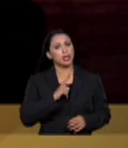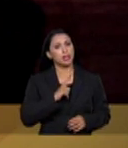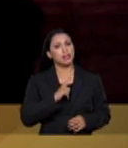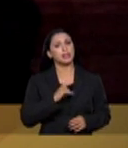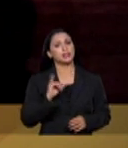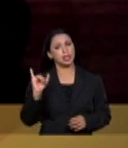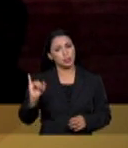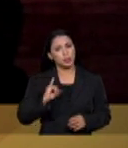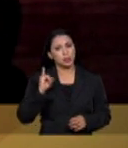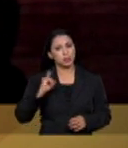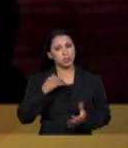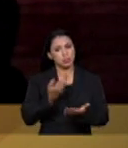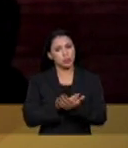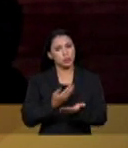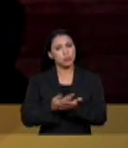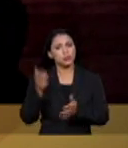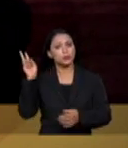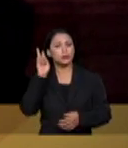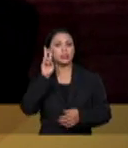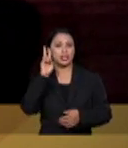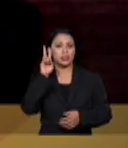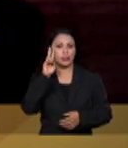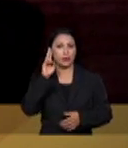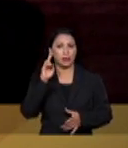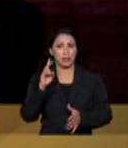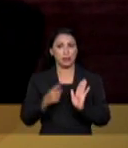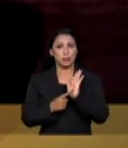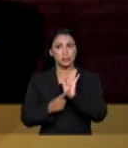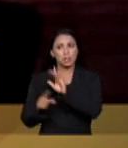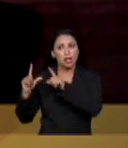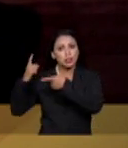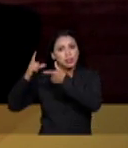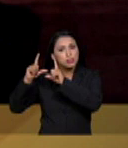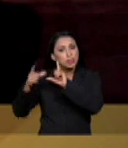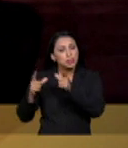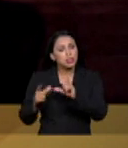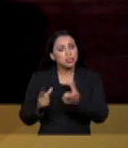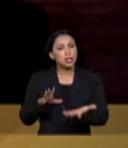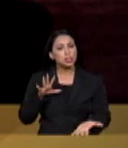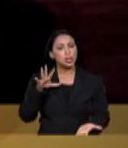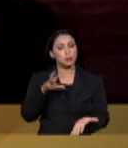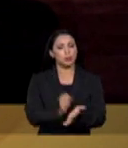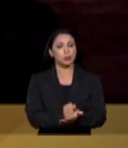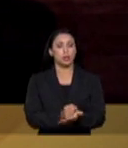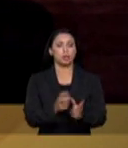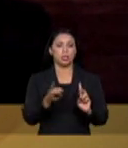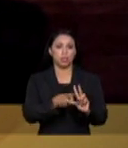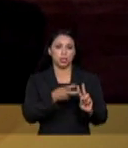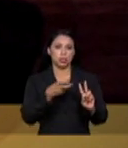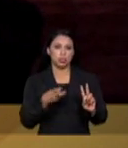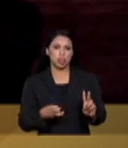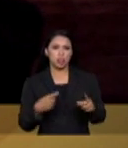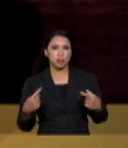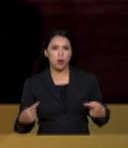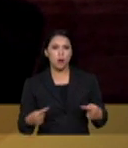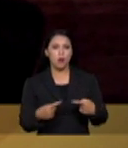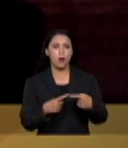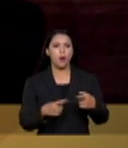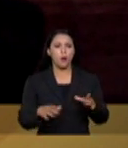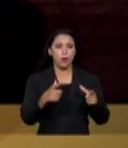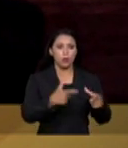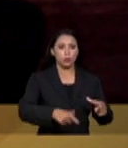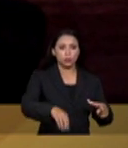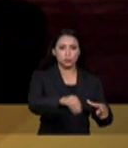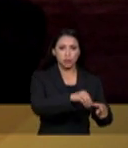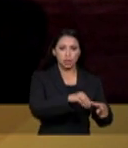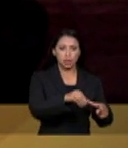sendo aquele apto a demonstrar a tradicionalidade da Posse indígena a ligação com o território de